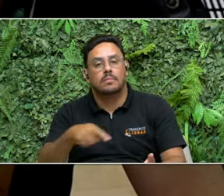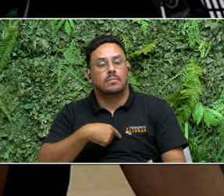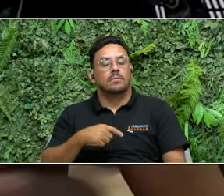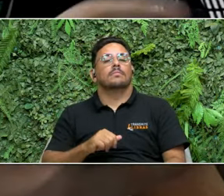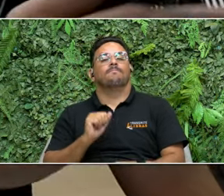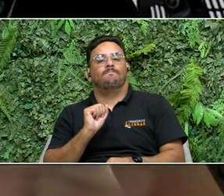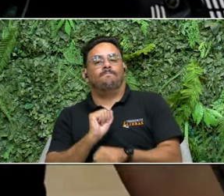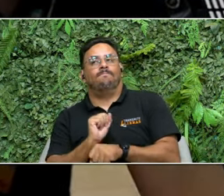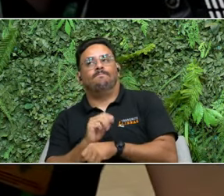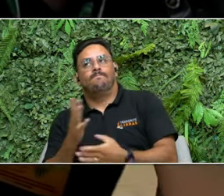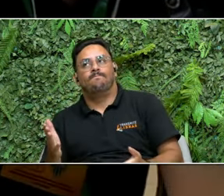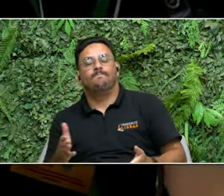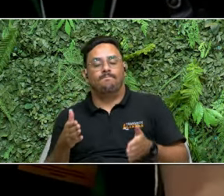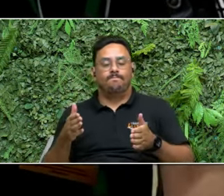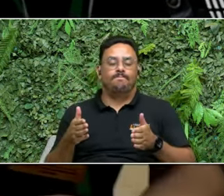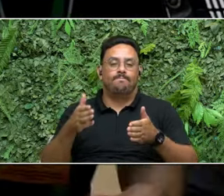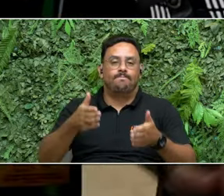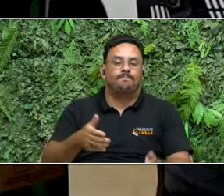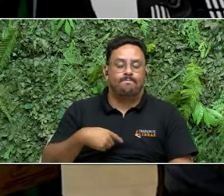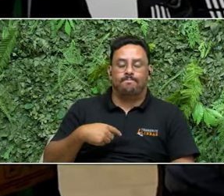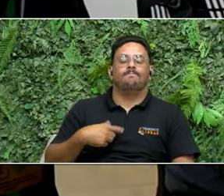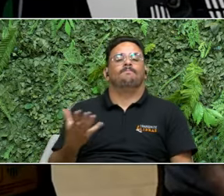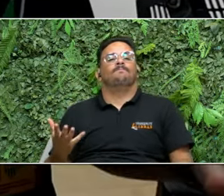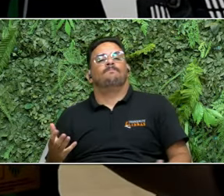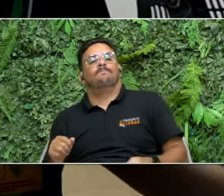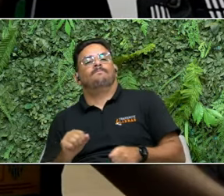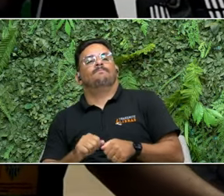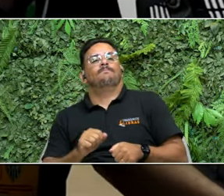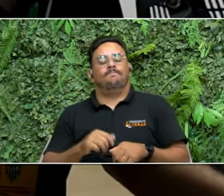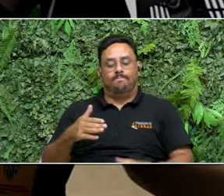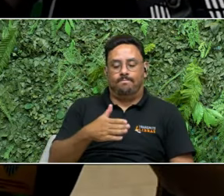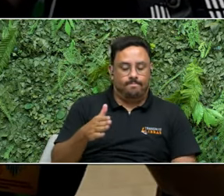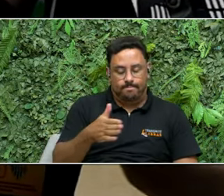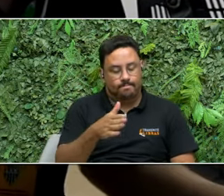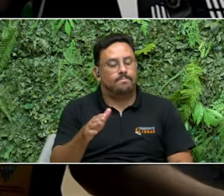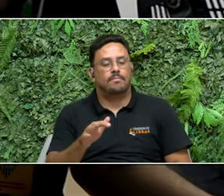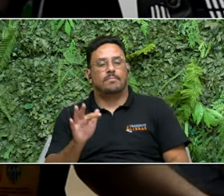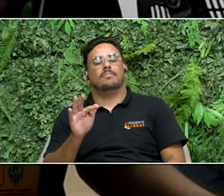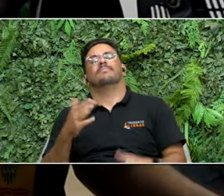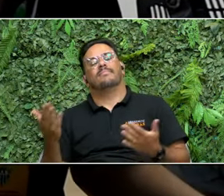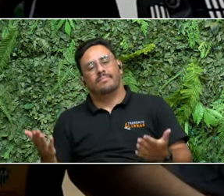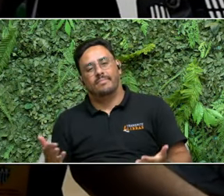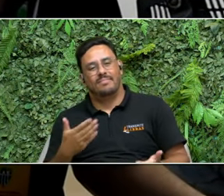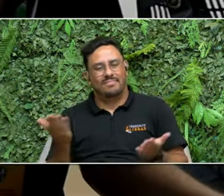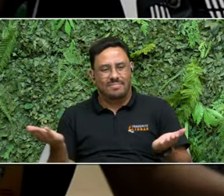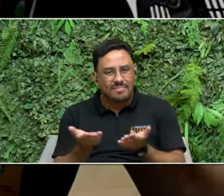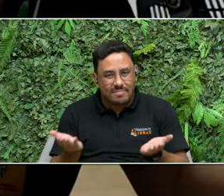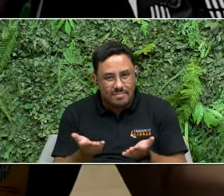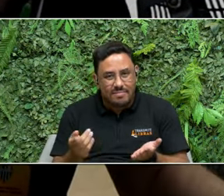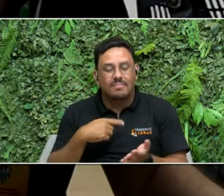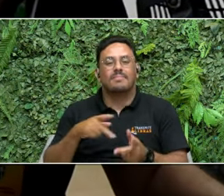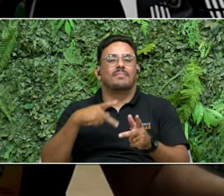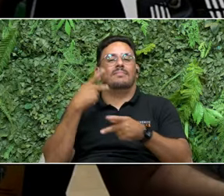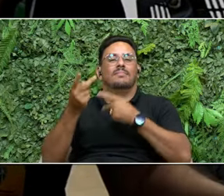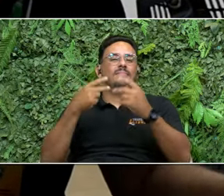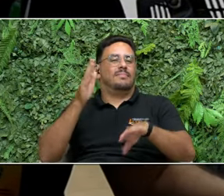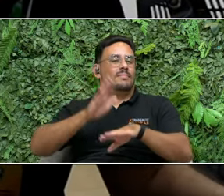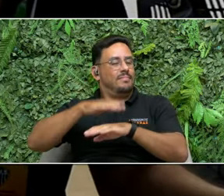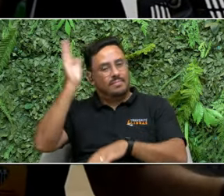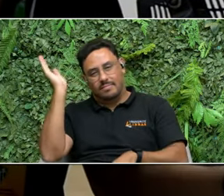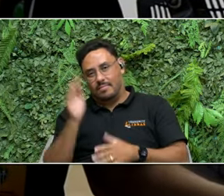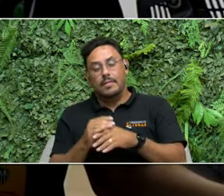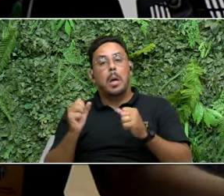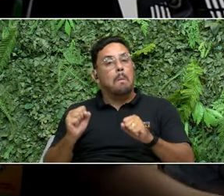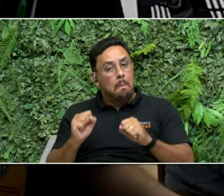não espero que o jogador vá ali paraa zona mist não eh foi uma grande jogada o fux ô bicho nessa hora Ah o cara fala um monte você